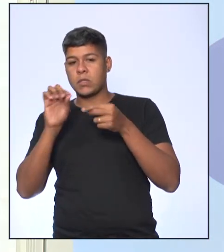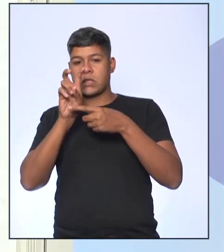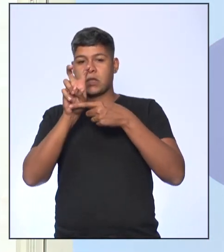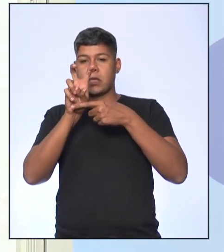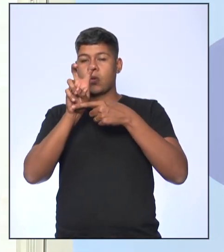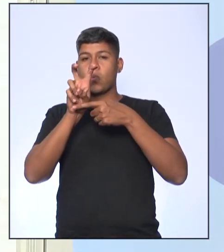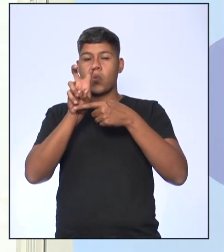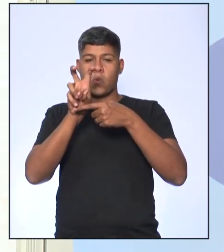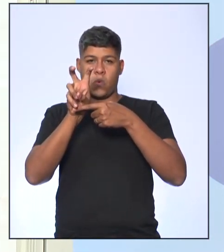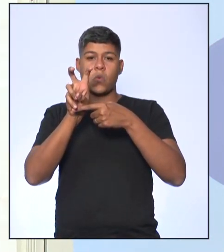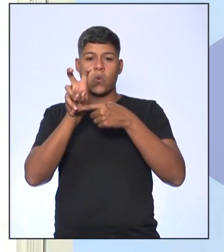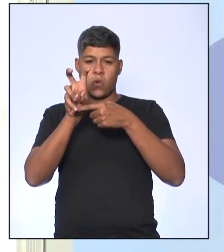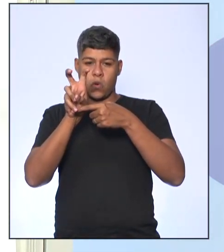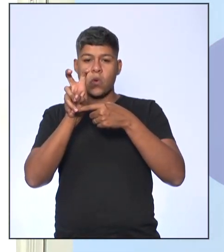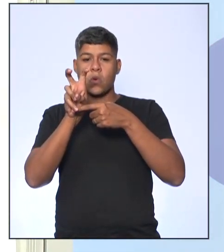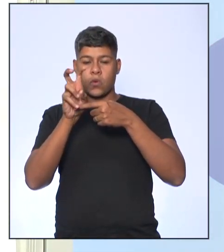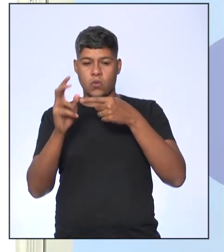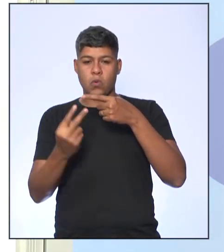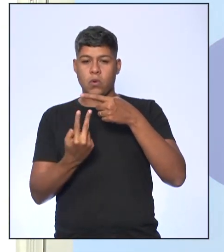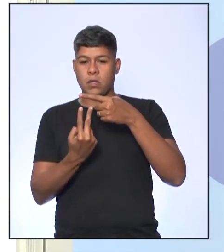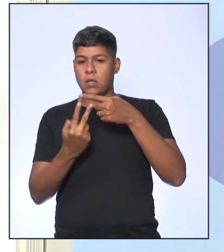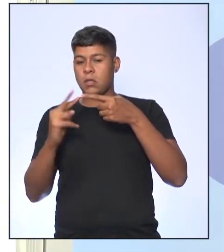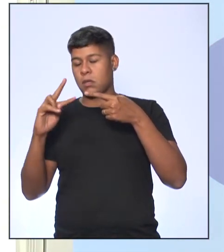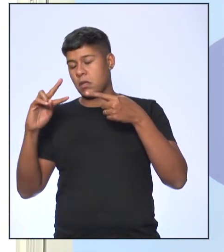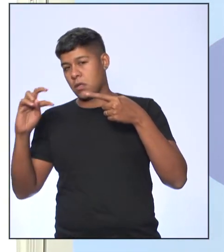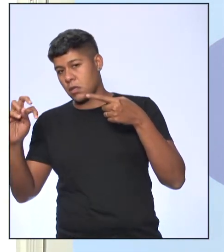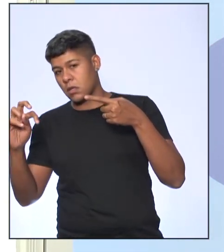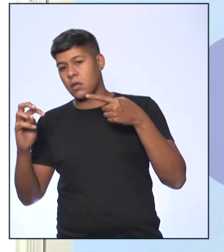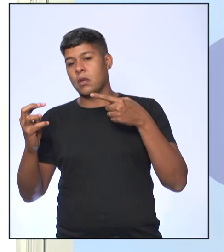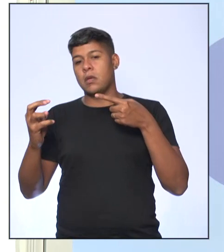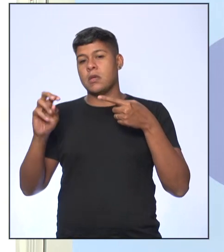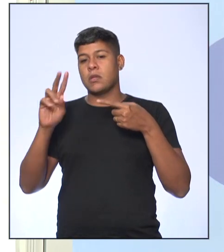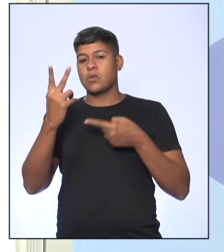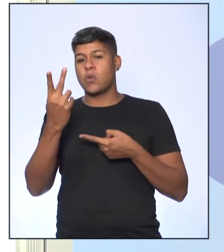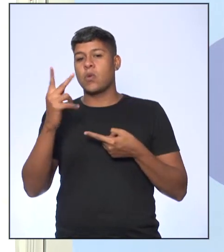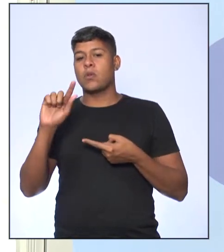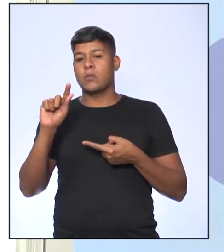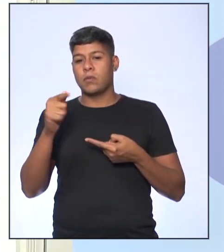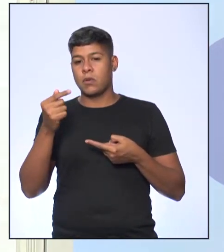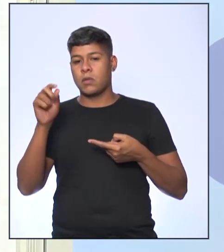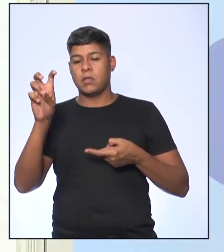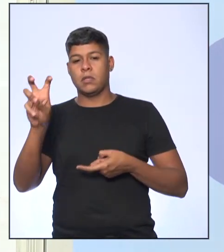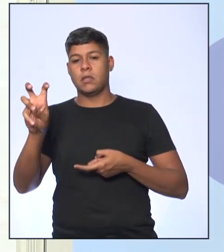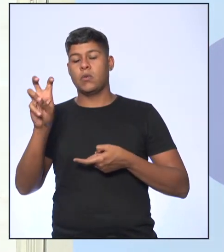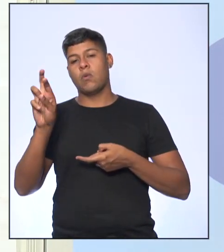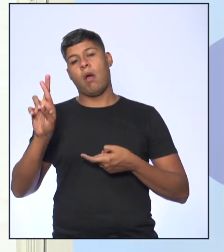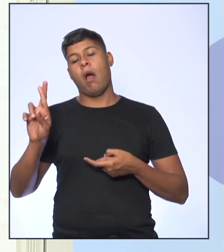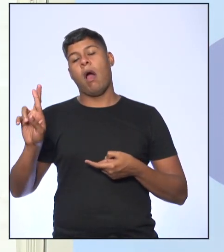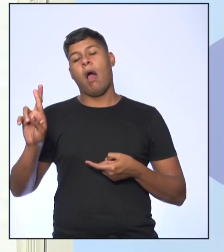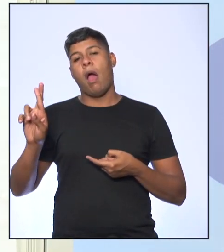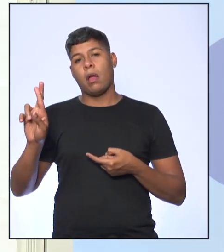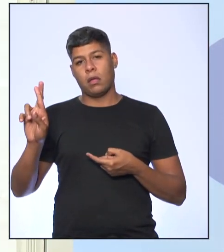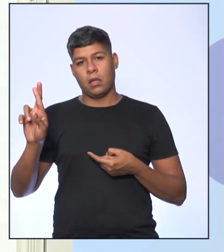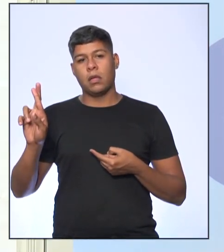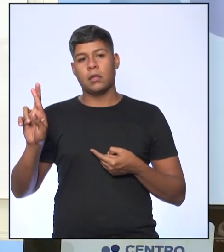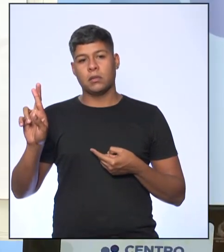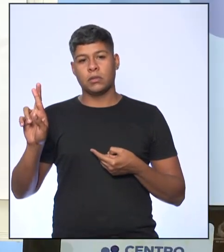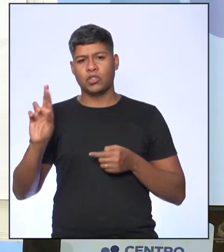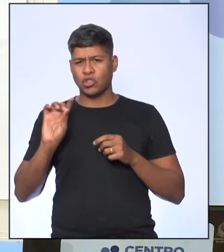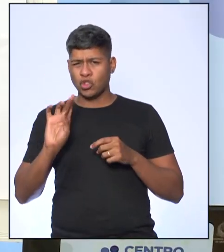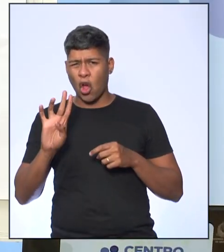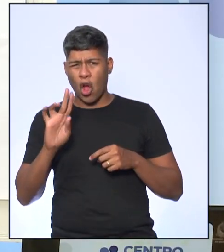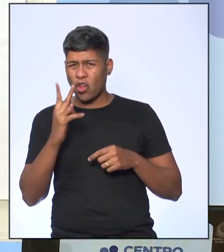é o do arco, dividido por 2. Então, no caso aqui, como todos acertaram, é 2,5. Mas é